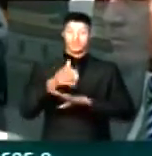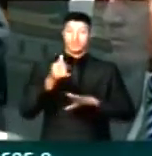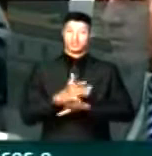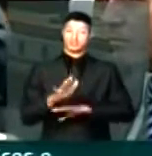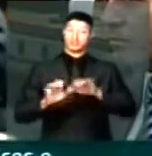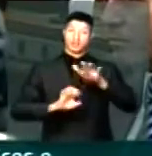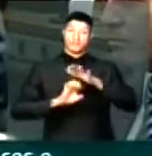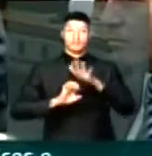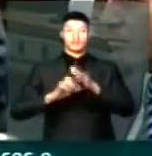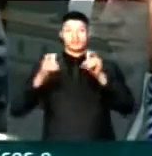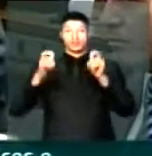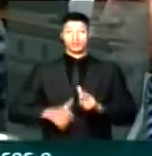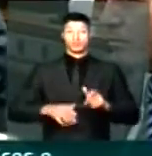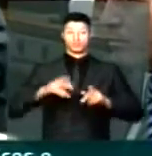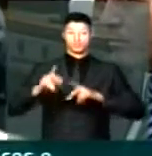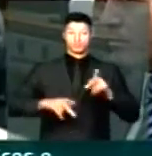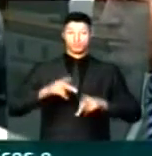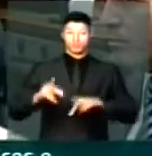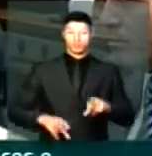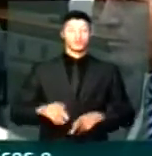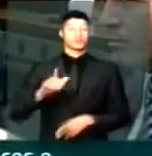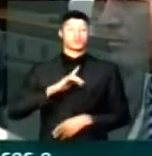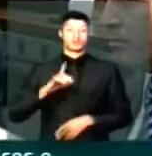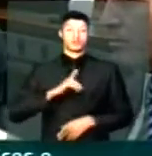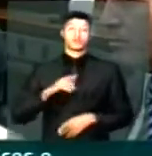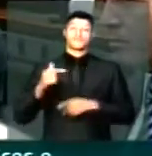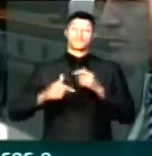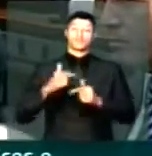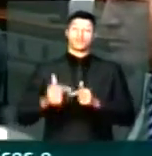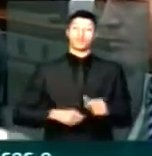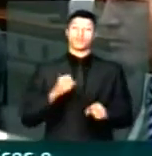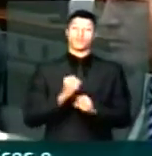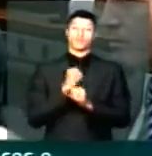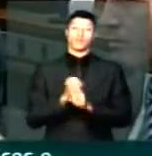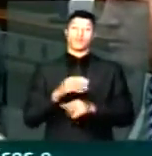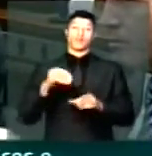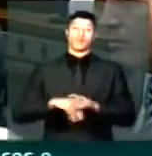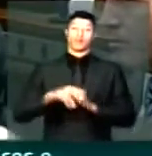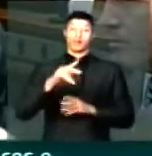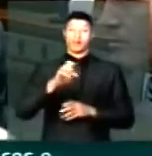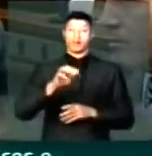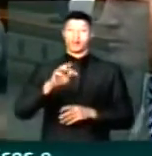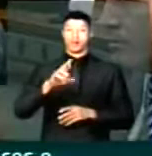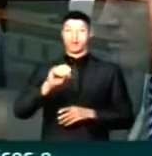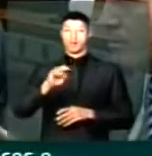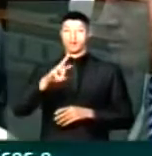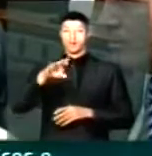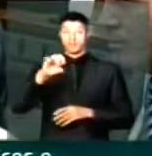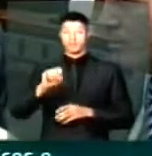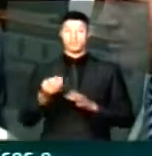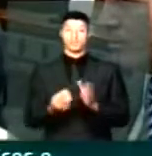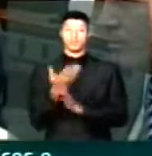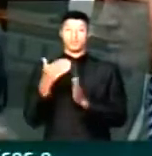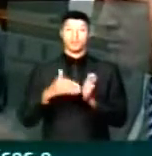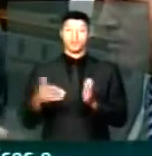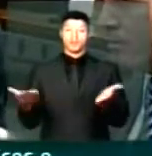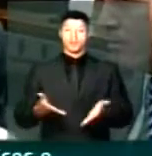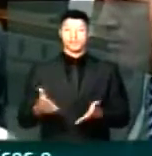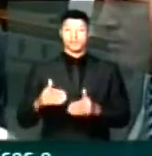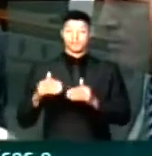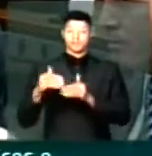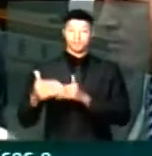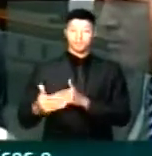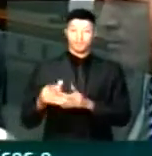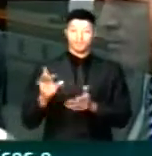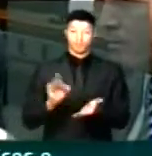dessas empresas oligopolistas a serviços e obras na Petrobras que geraram, até hoje,